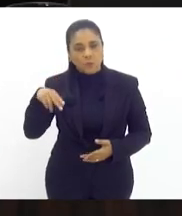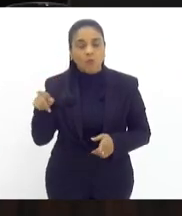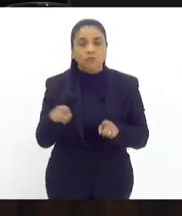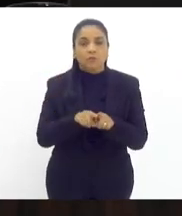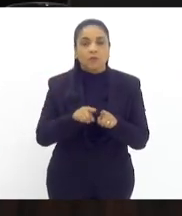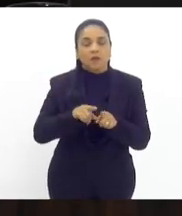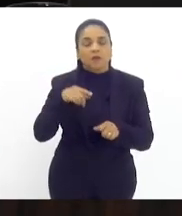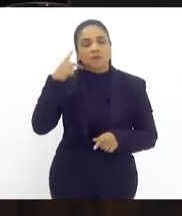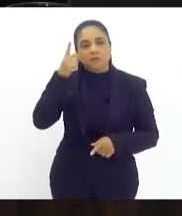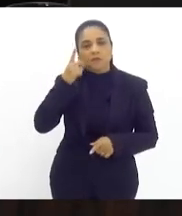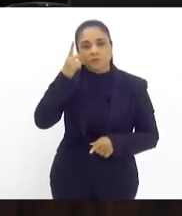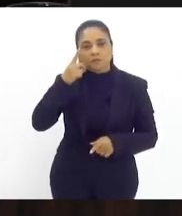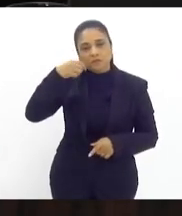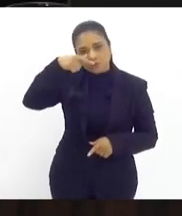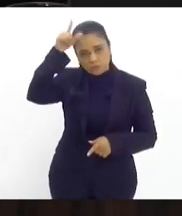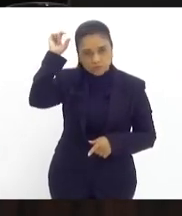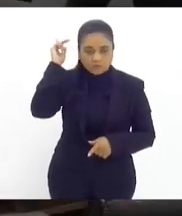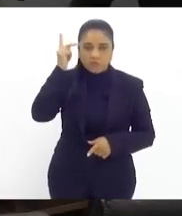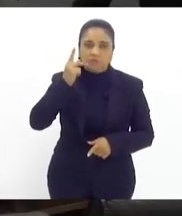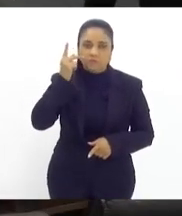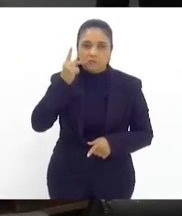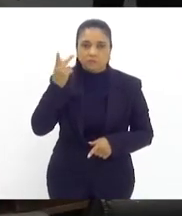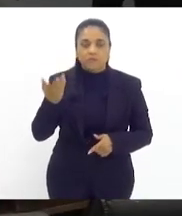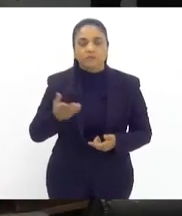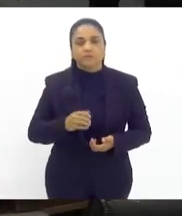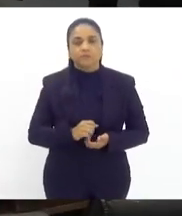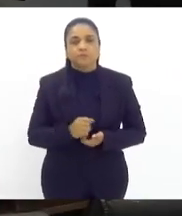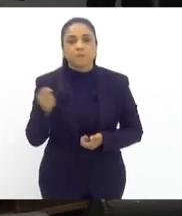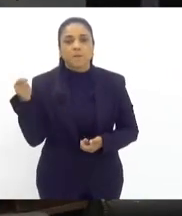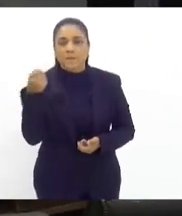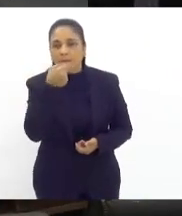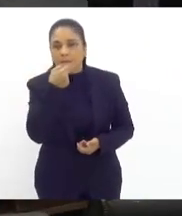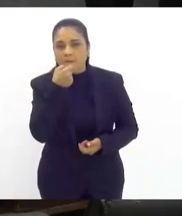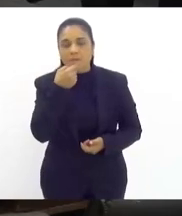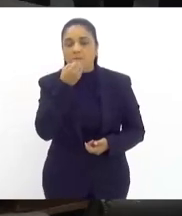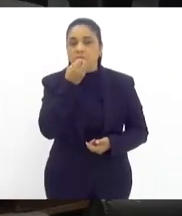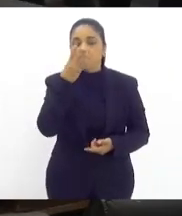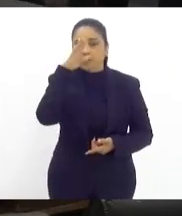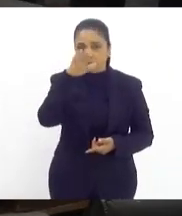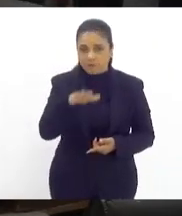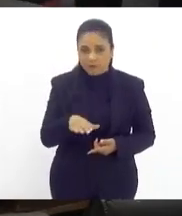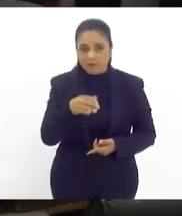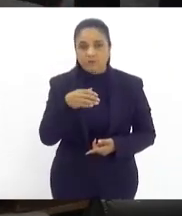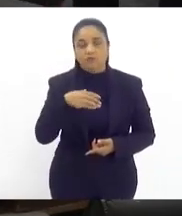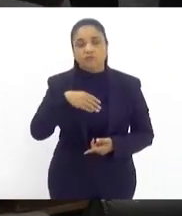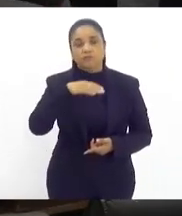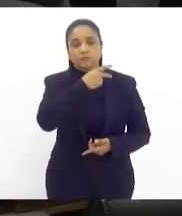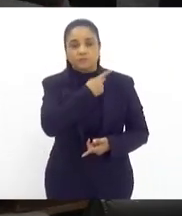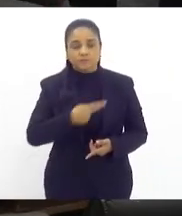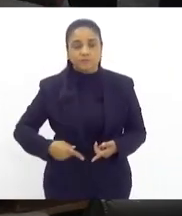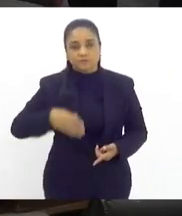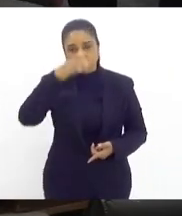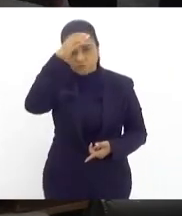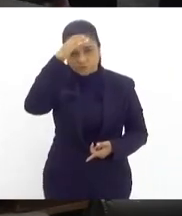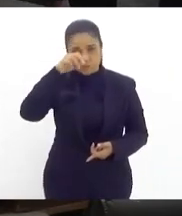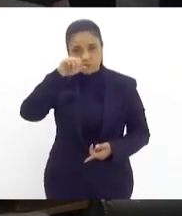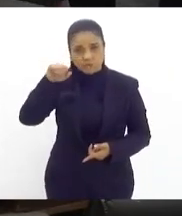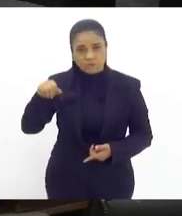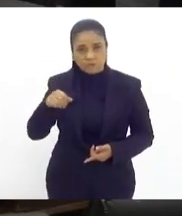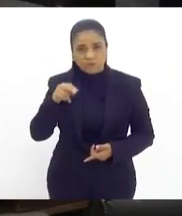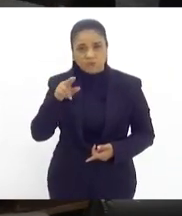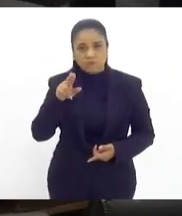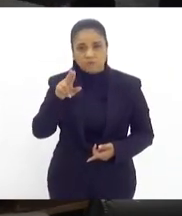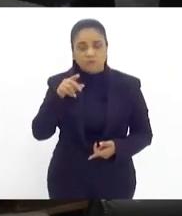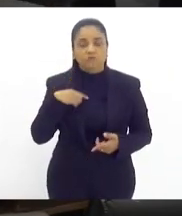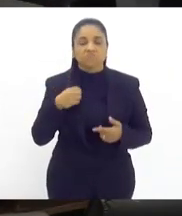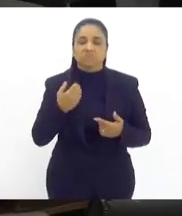deputado Anderson Boa tarde senhora presidente Chiaju boa tarde aos demais colegas aqui da